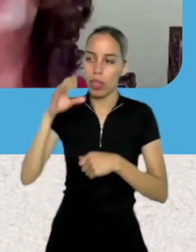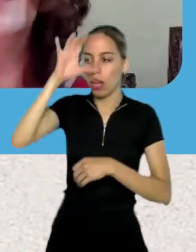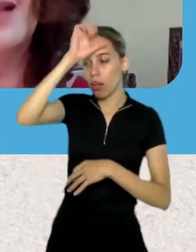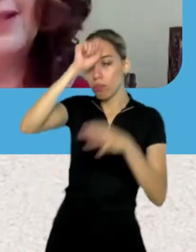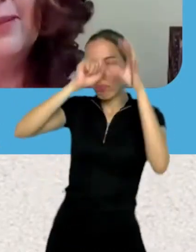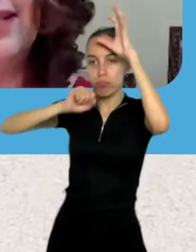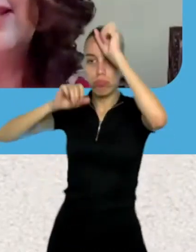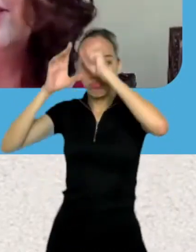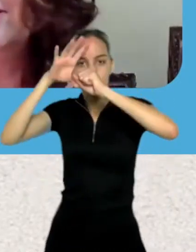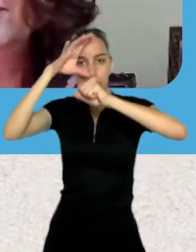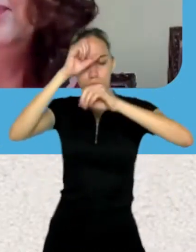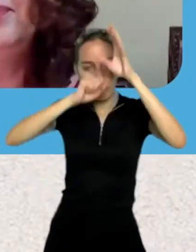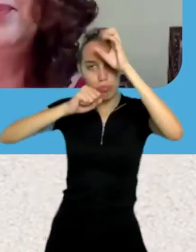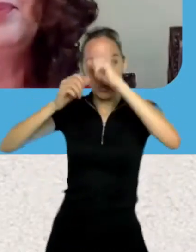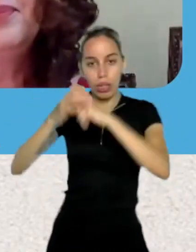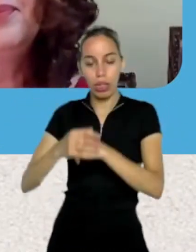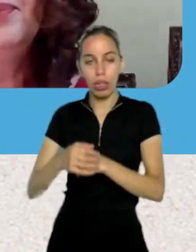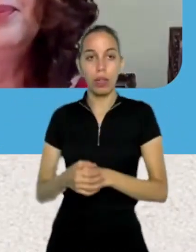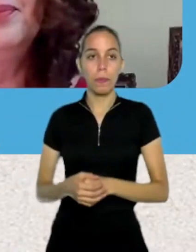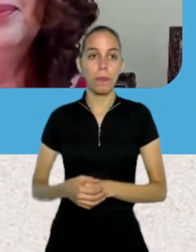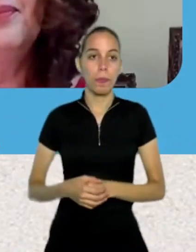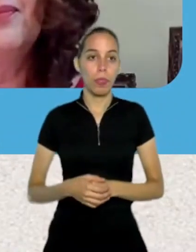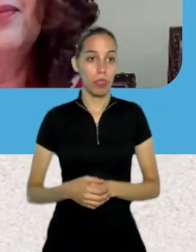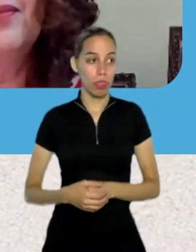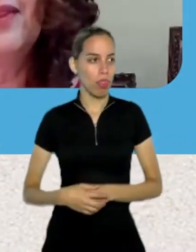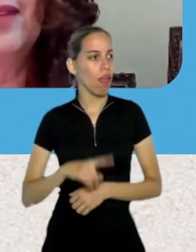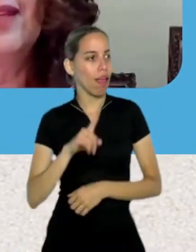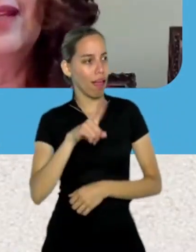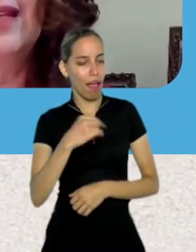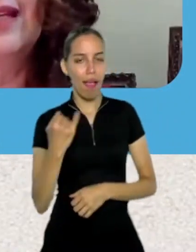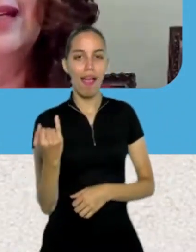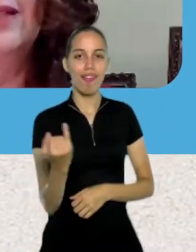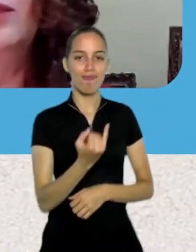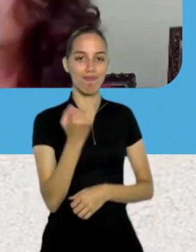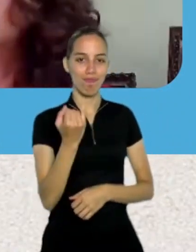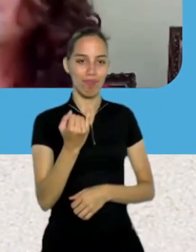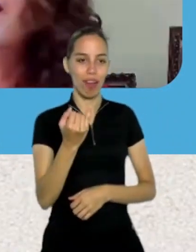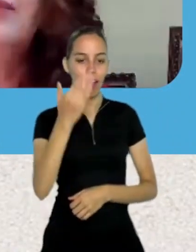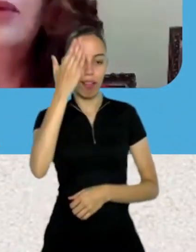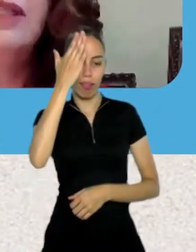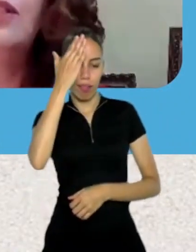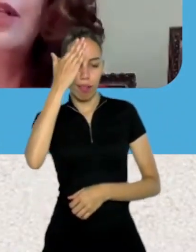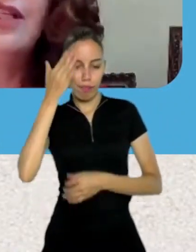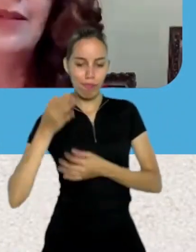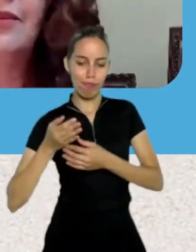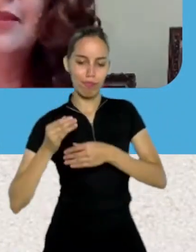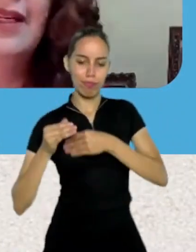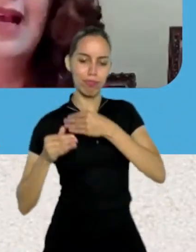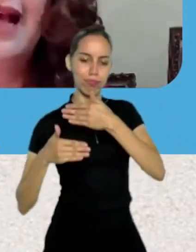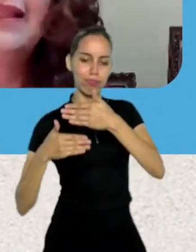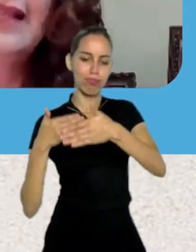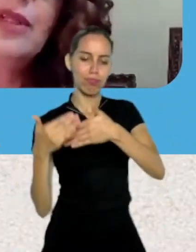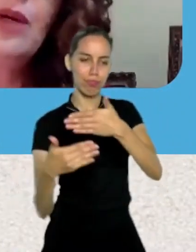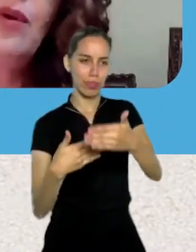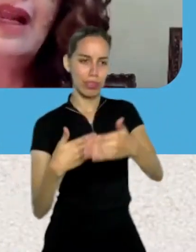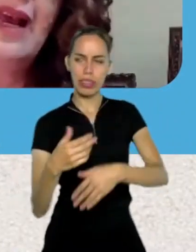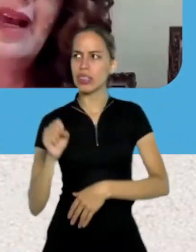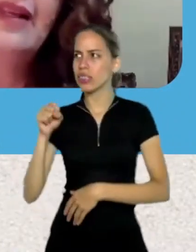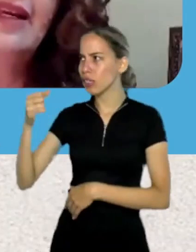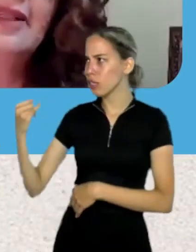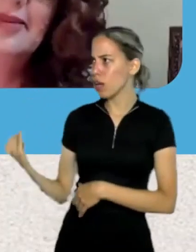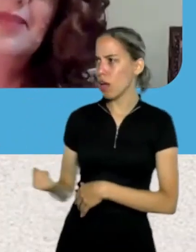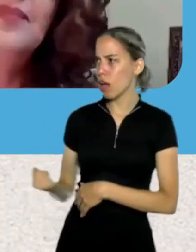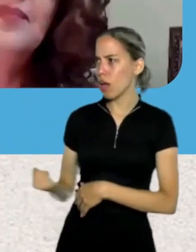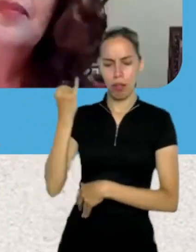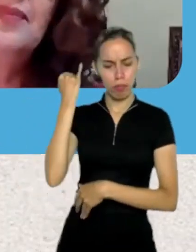né? E Exatamente. é muito importante o autor conhecer esse percurso todo também, né? Nossa, é Olha, importantíssimo. Até para o não é seu só olhar,